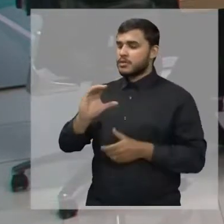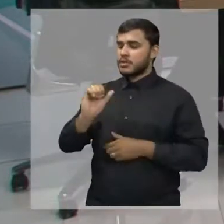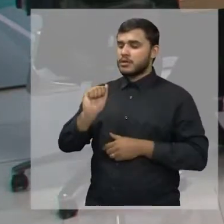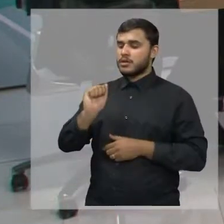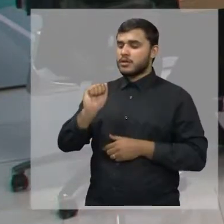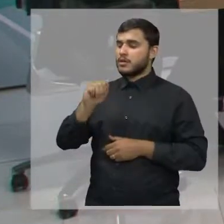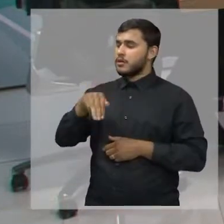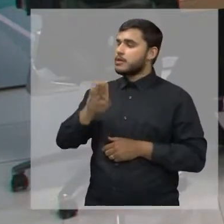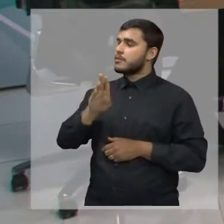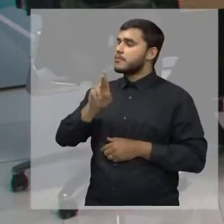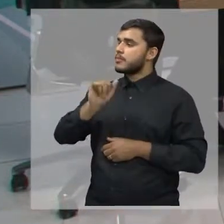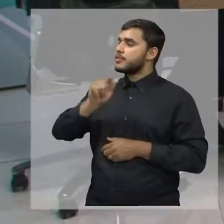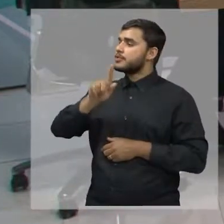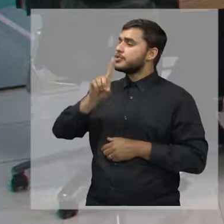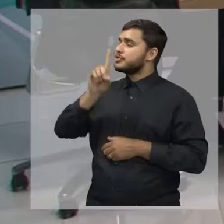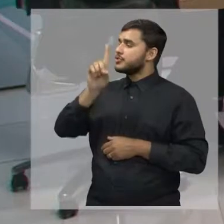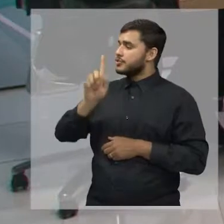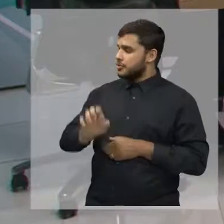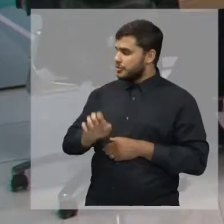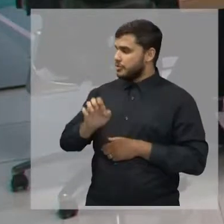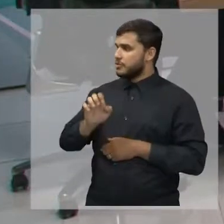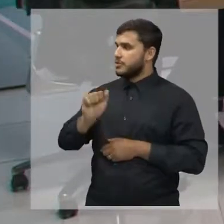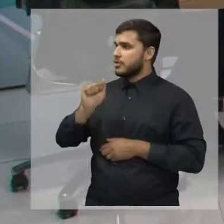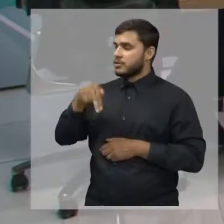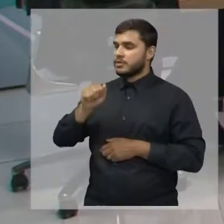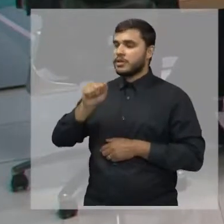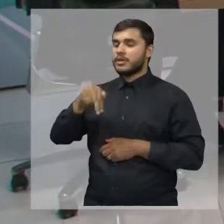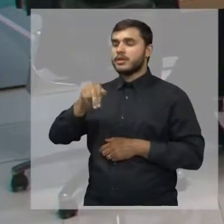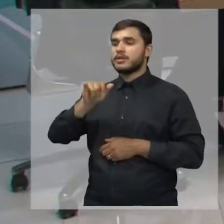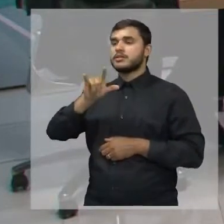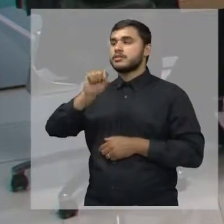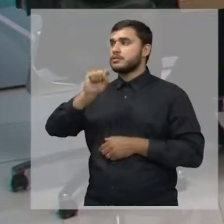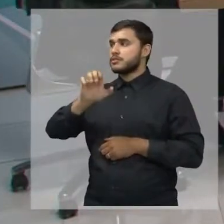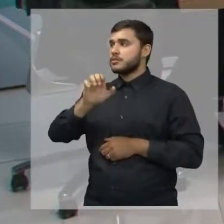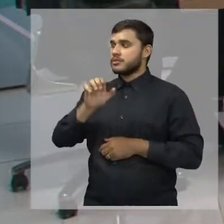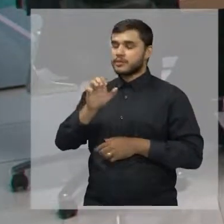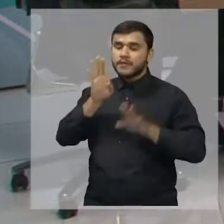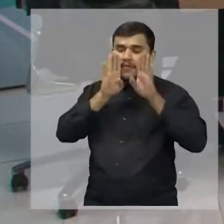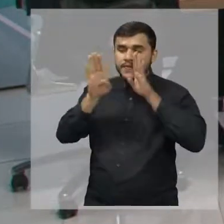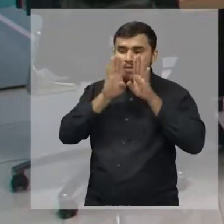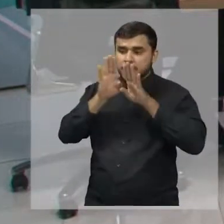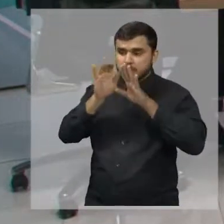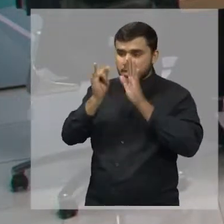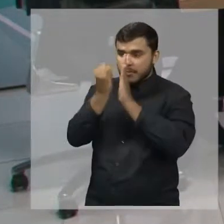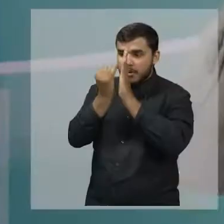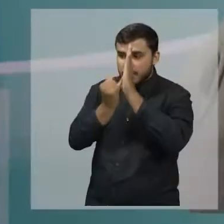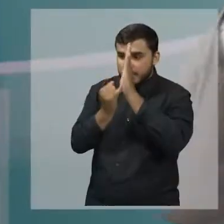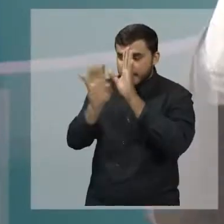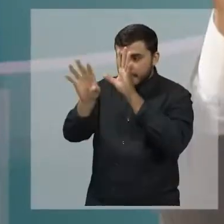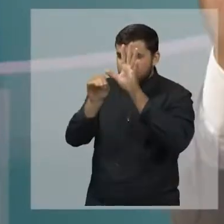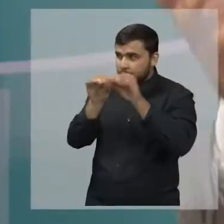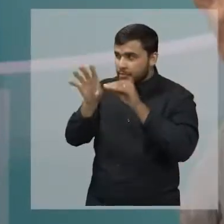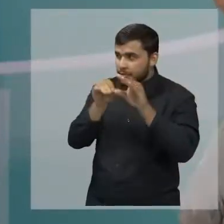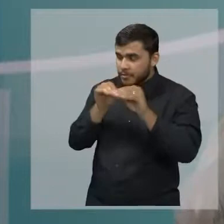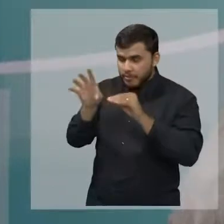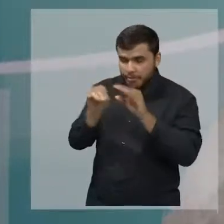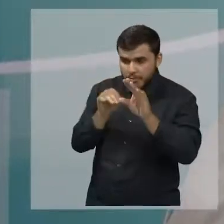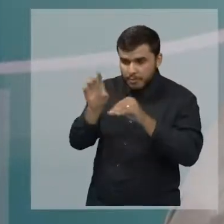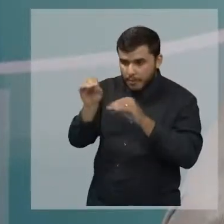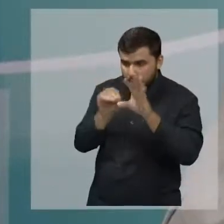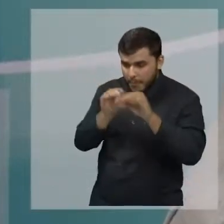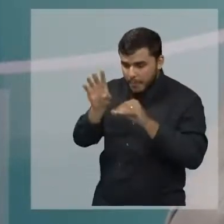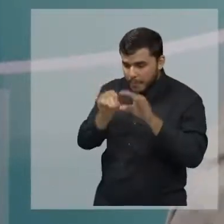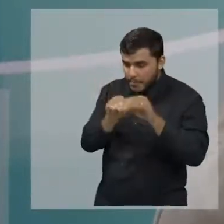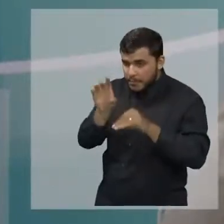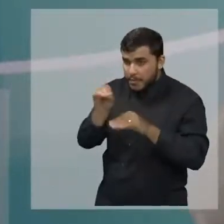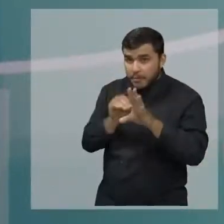Ela adquire centenas de milhões de dados do Facebook, das pessoas, identifica onde a pessoa mora, quais são os